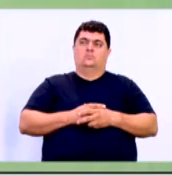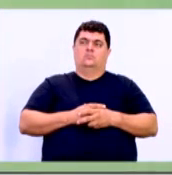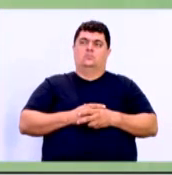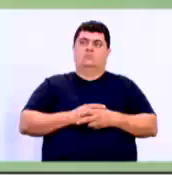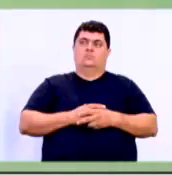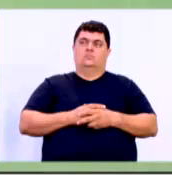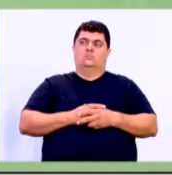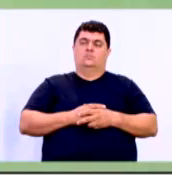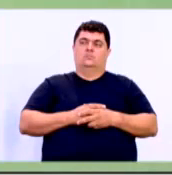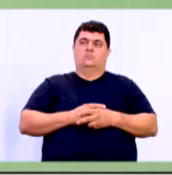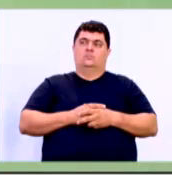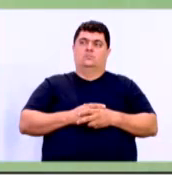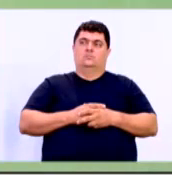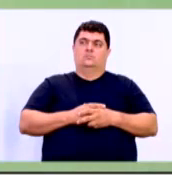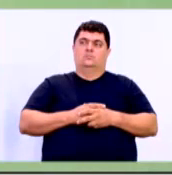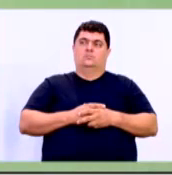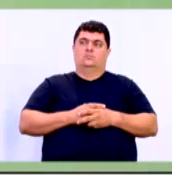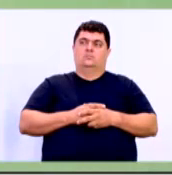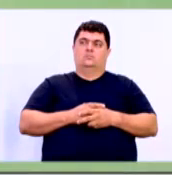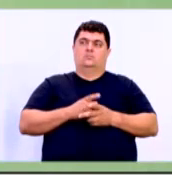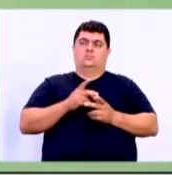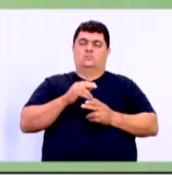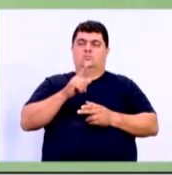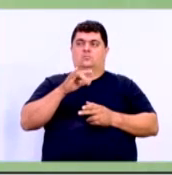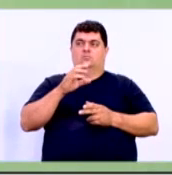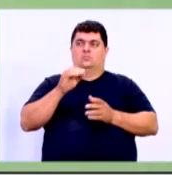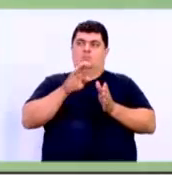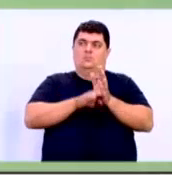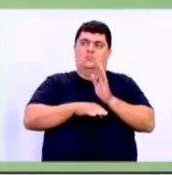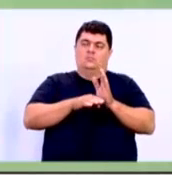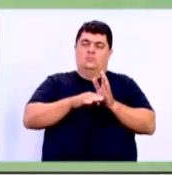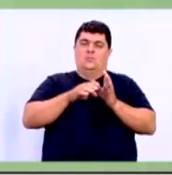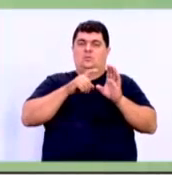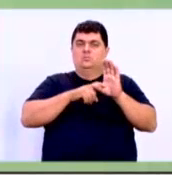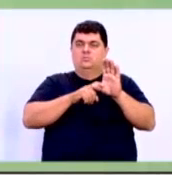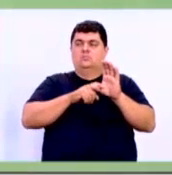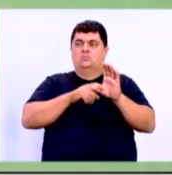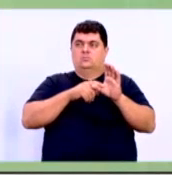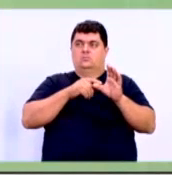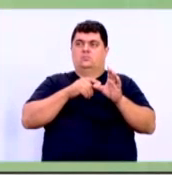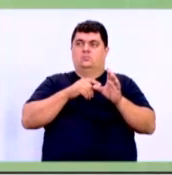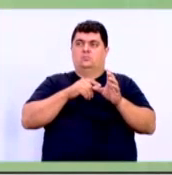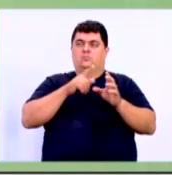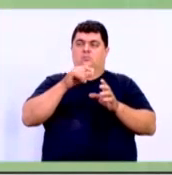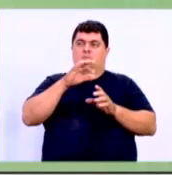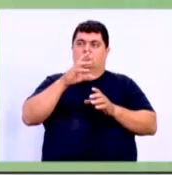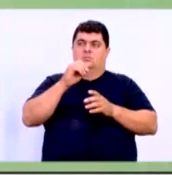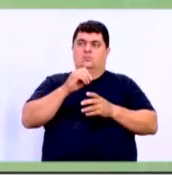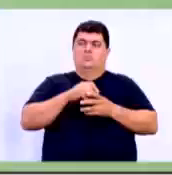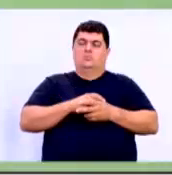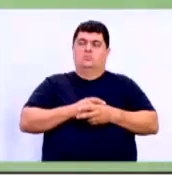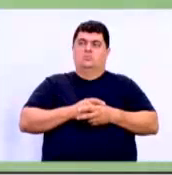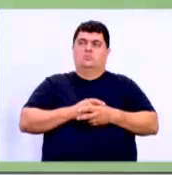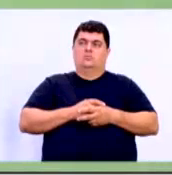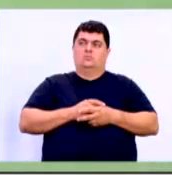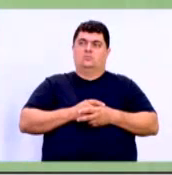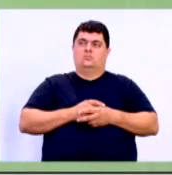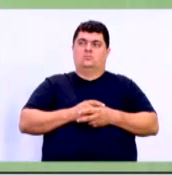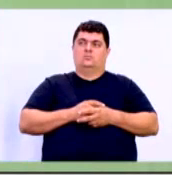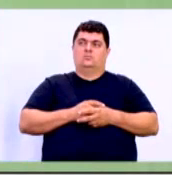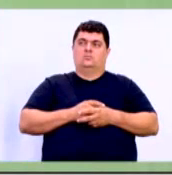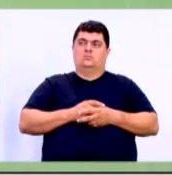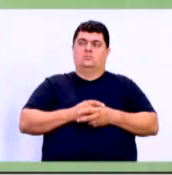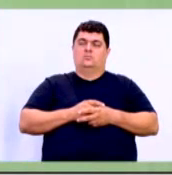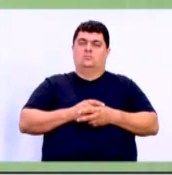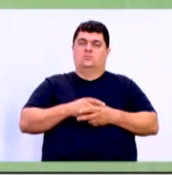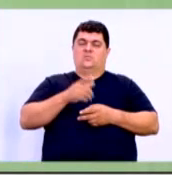custos igual a lucro menos despesas, que achamos o lucro líquido. Ufa!